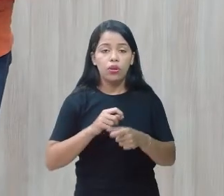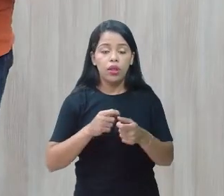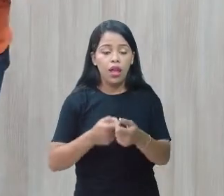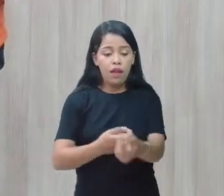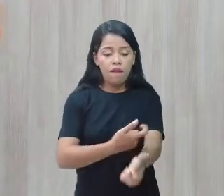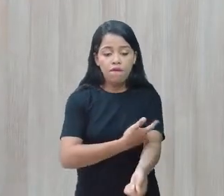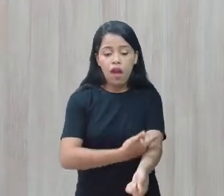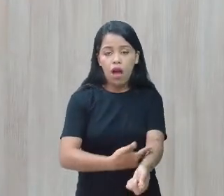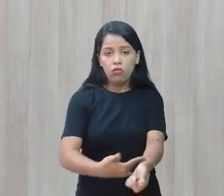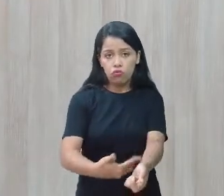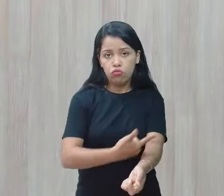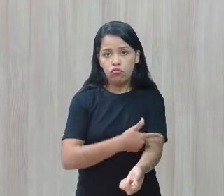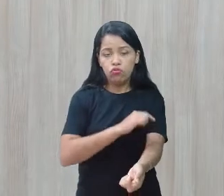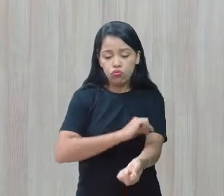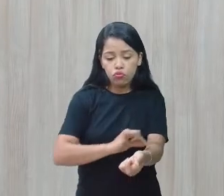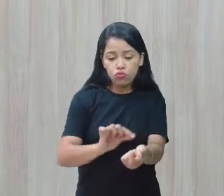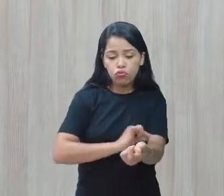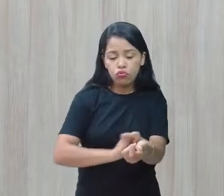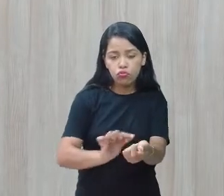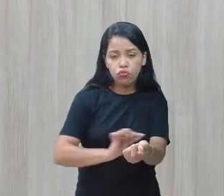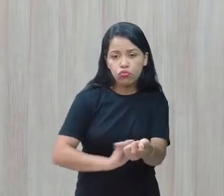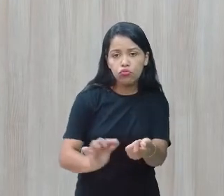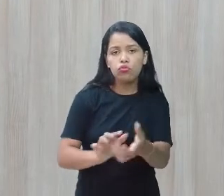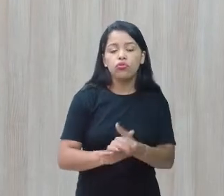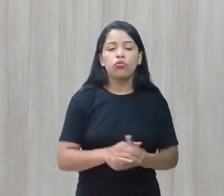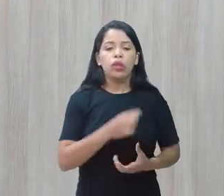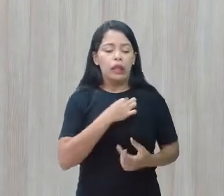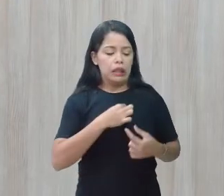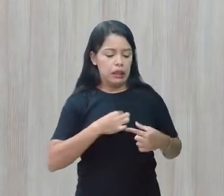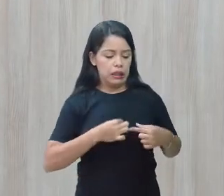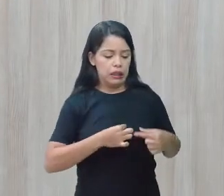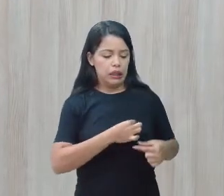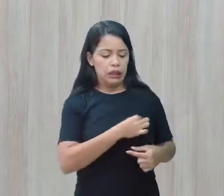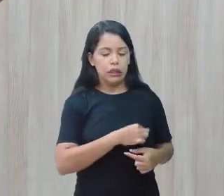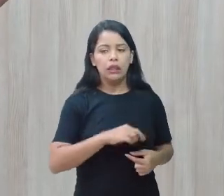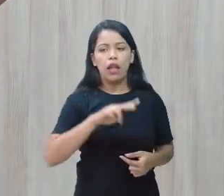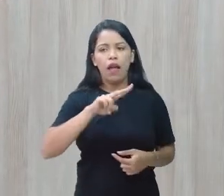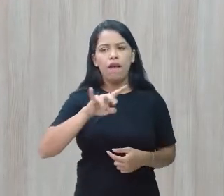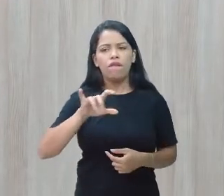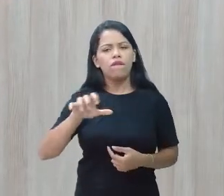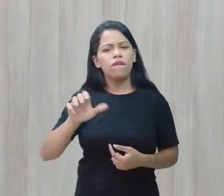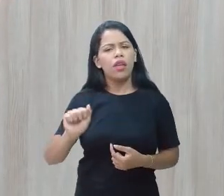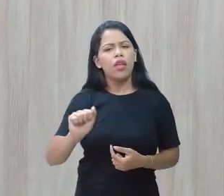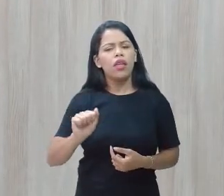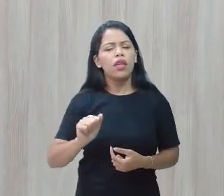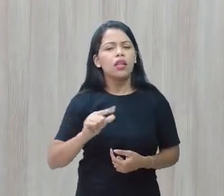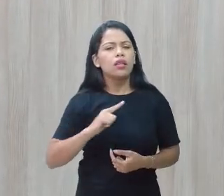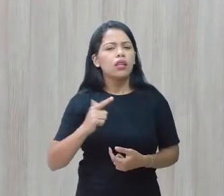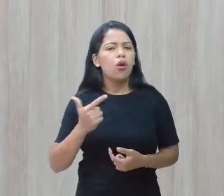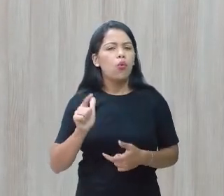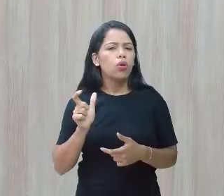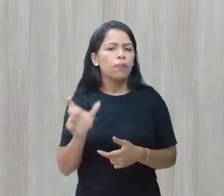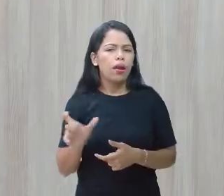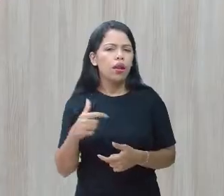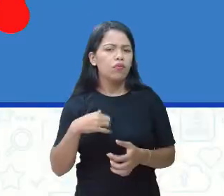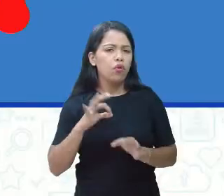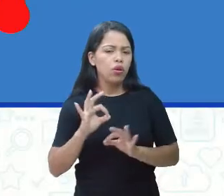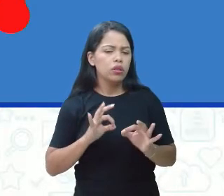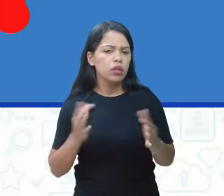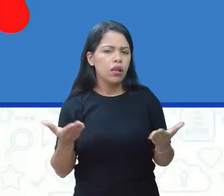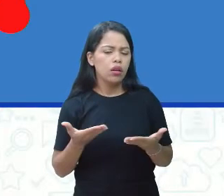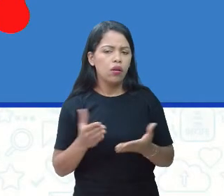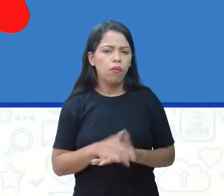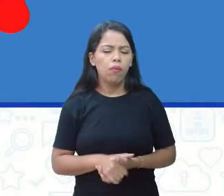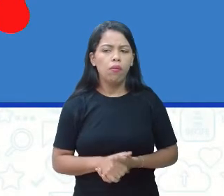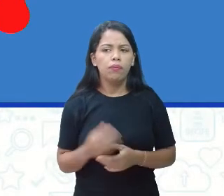sanguíneos, e ali nas veias eu acho que estava com uma outra palavra, eu tinha colocado uma outra palavra e estou consertando, estou corrigindo